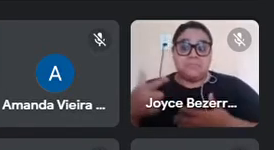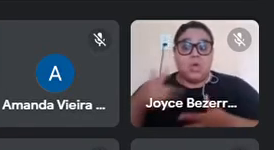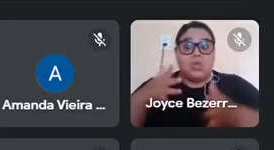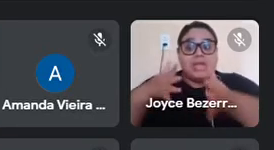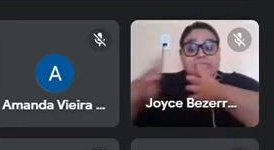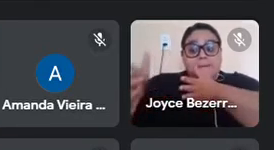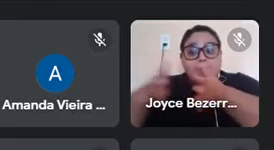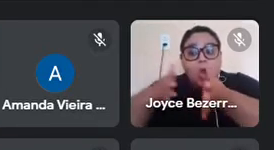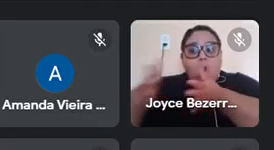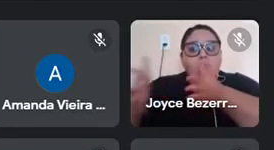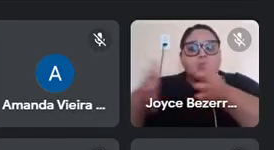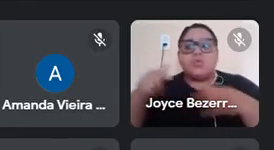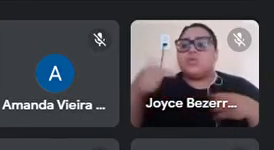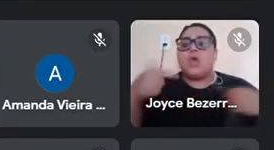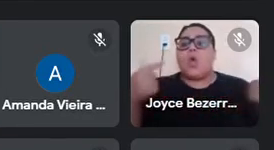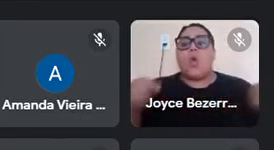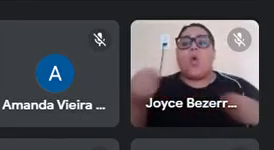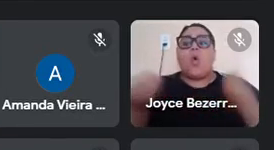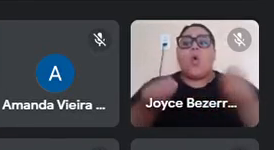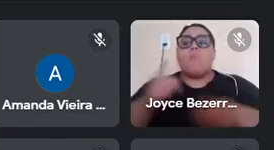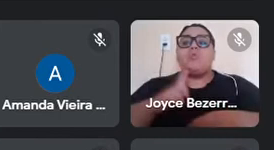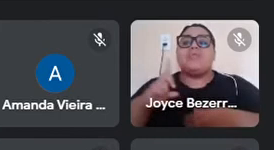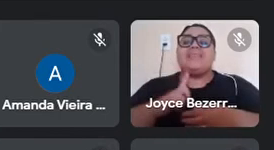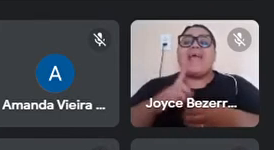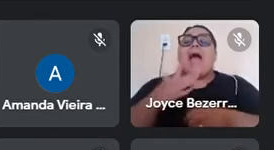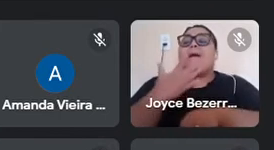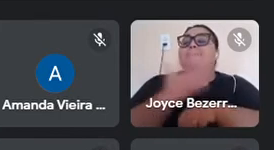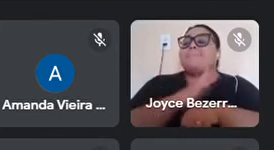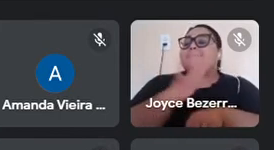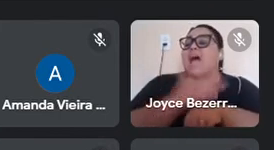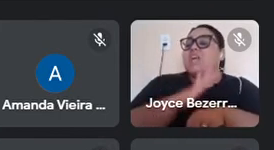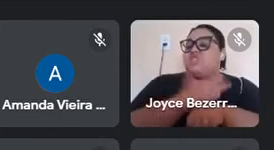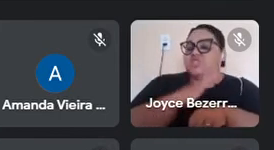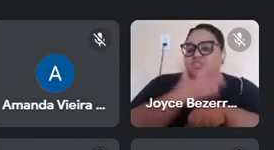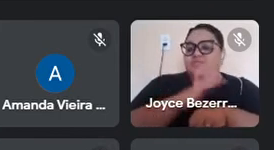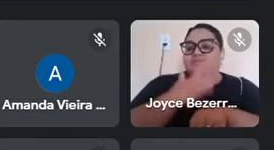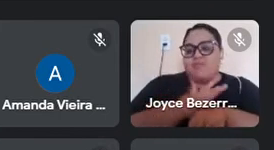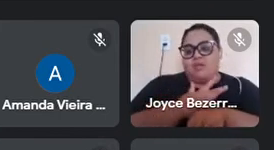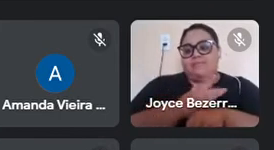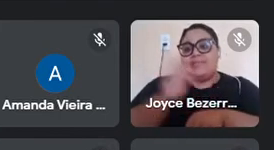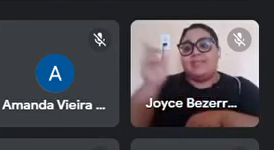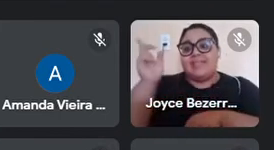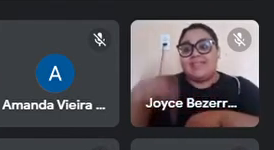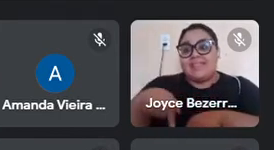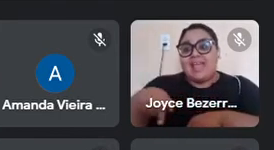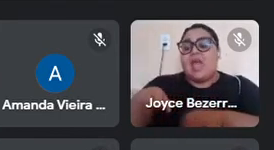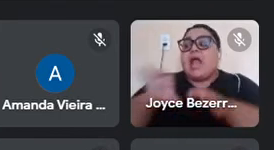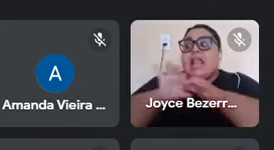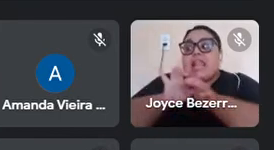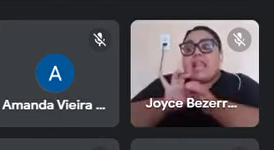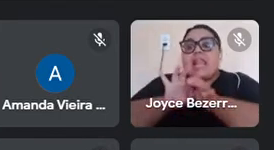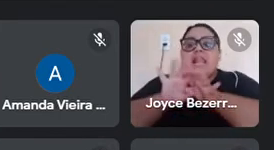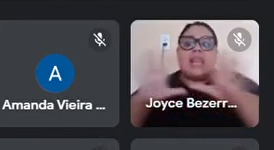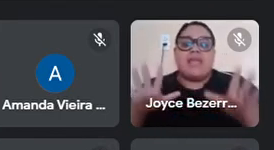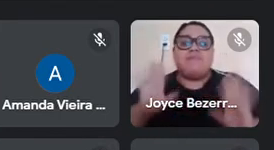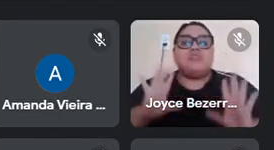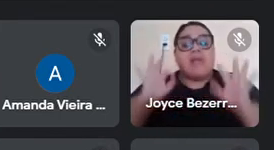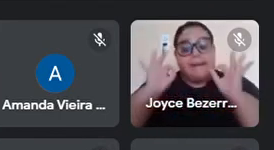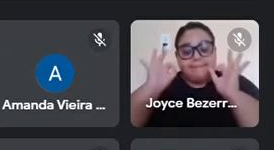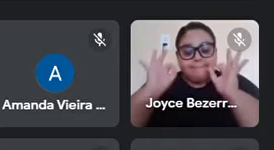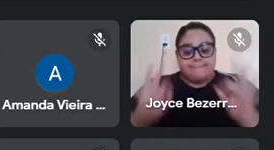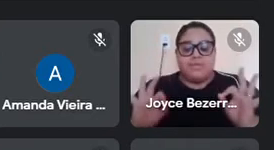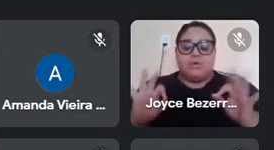imunização passiva. Nós recebemos os anticorpos na sua forma livre, na forma já pronta.